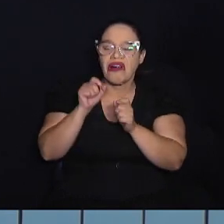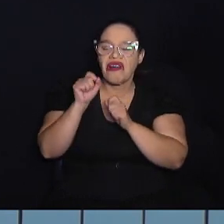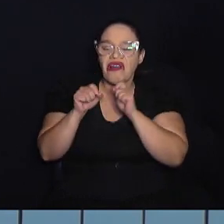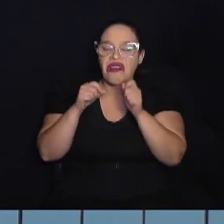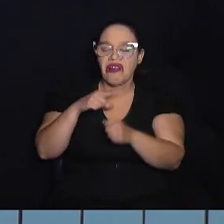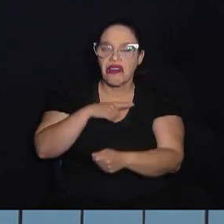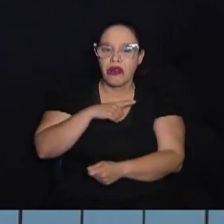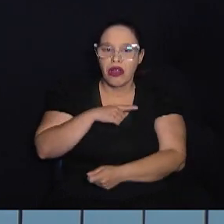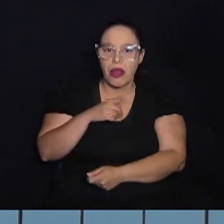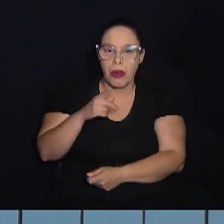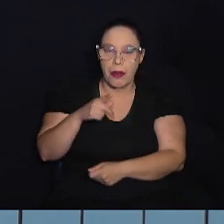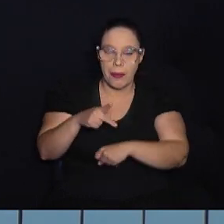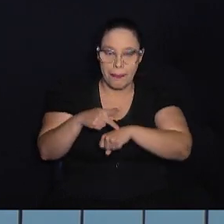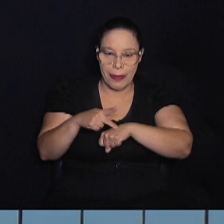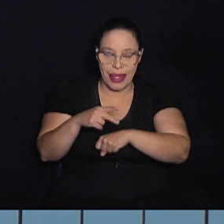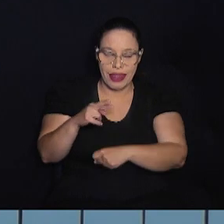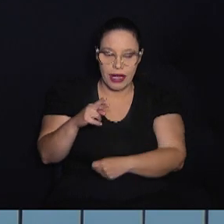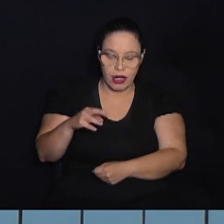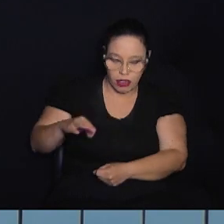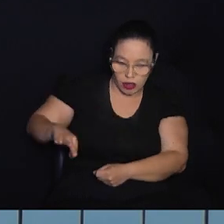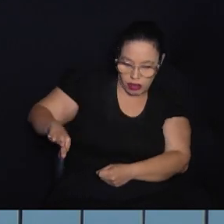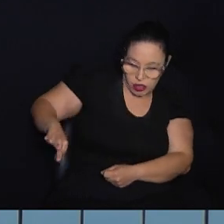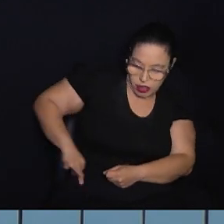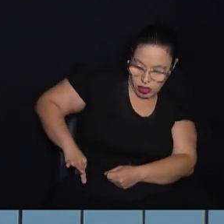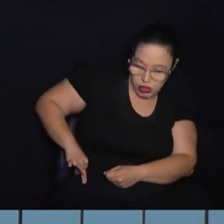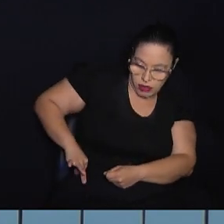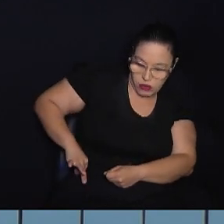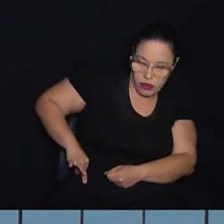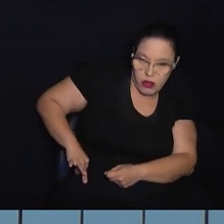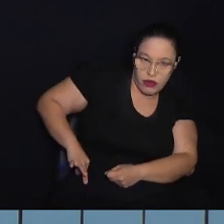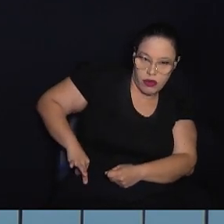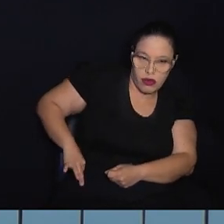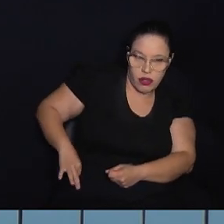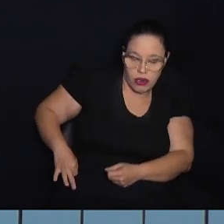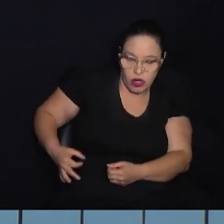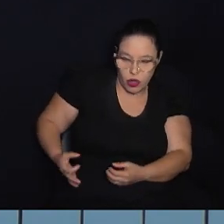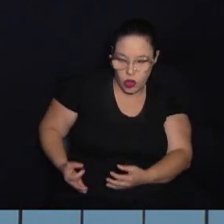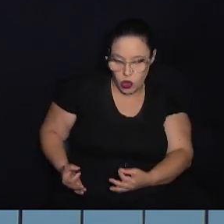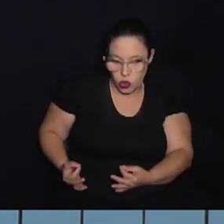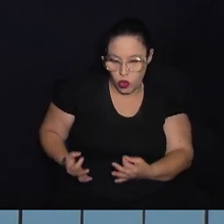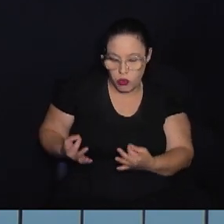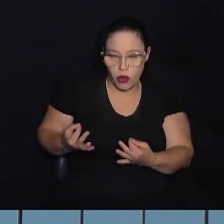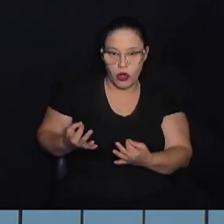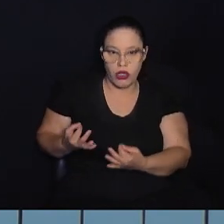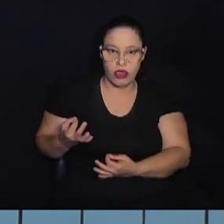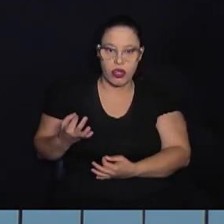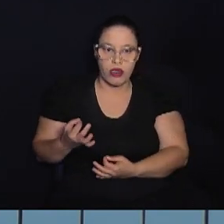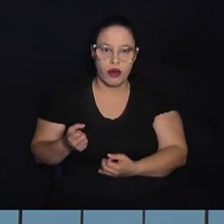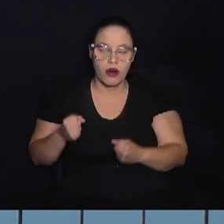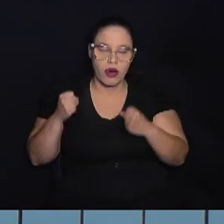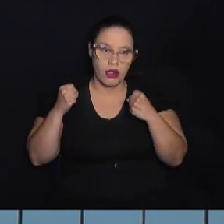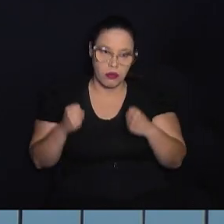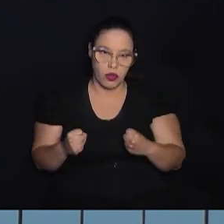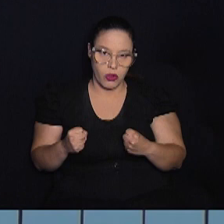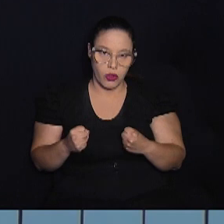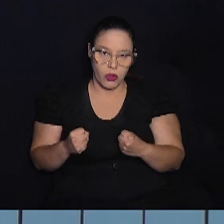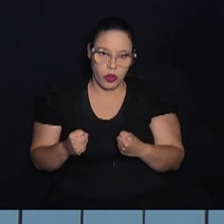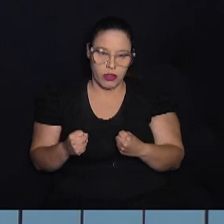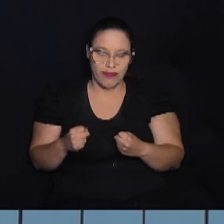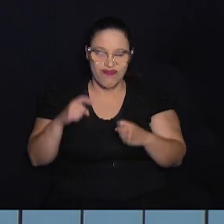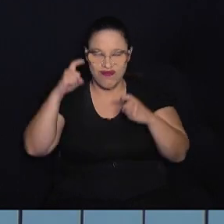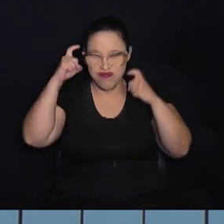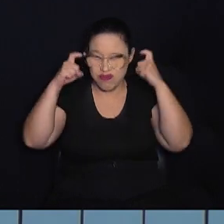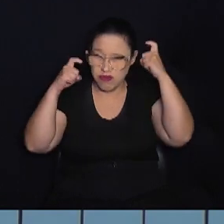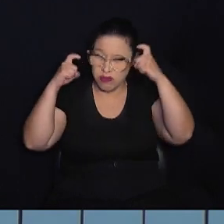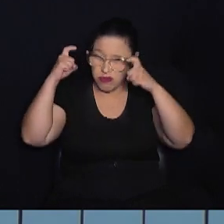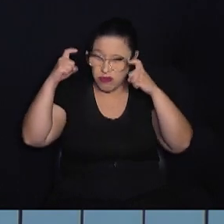tem pedra nos rins, algum tumor benigno, isso pode trazer